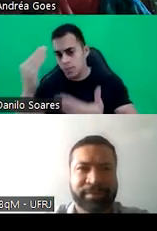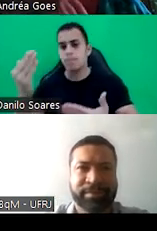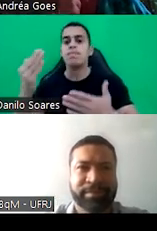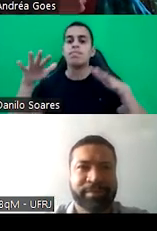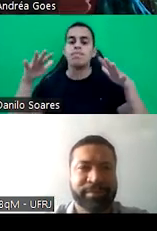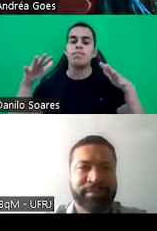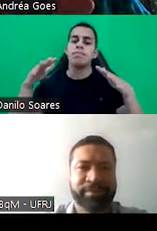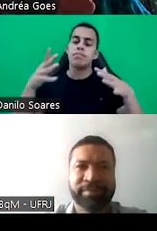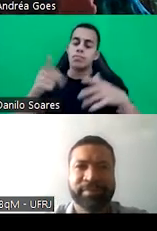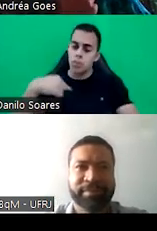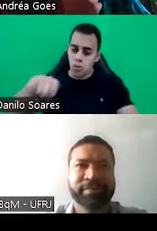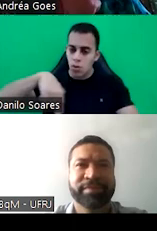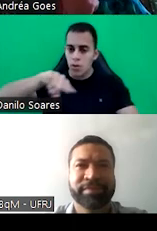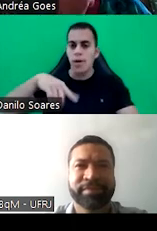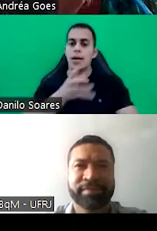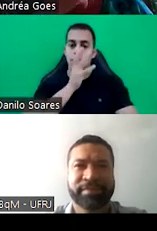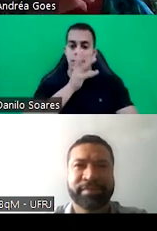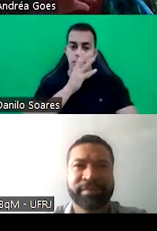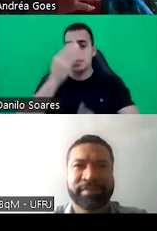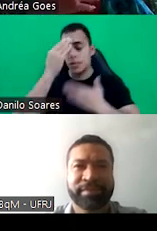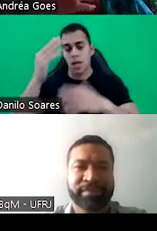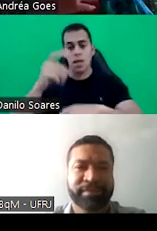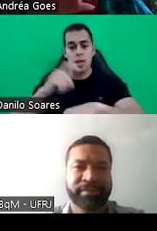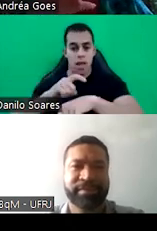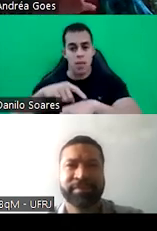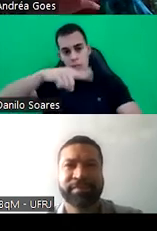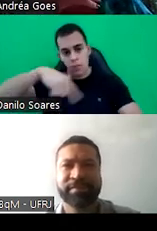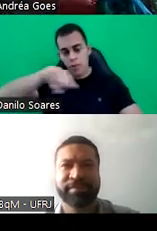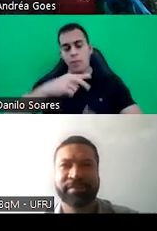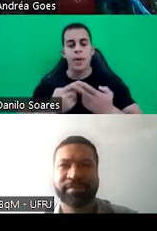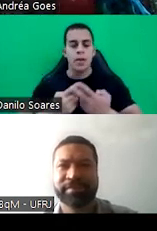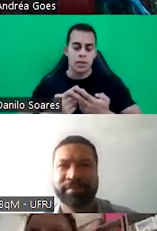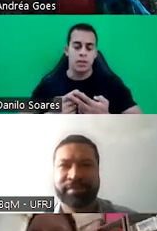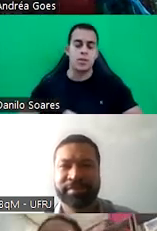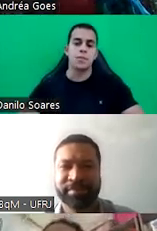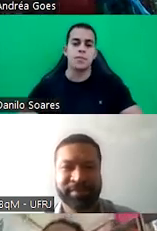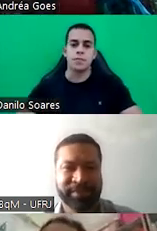audiência, obrigada pelo tempo de vocês, pela paciência.